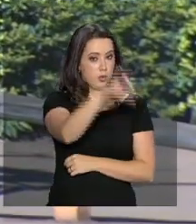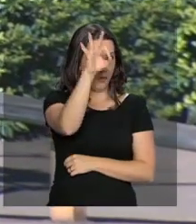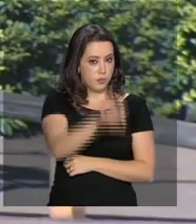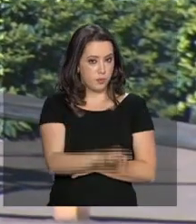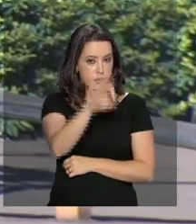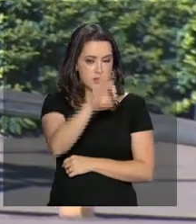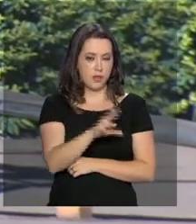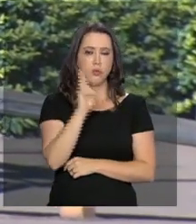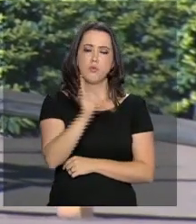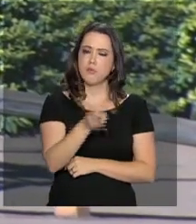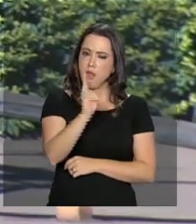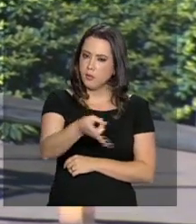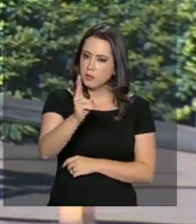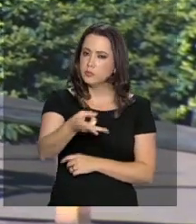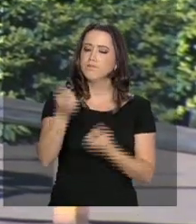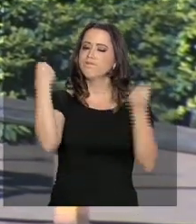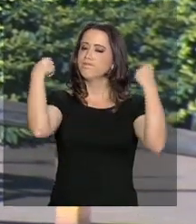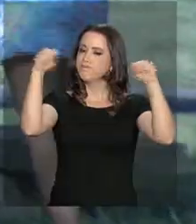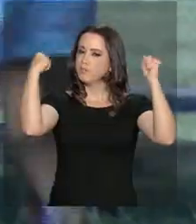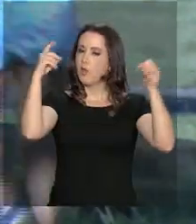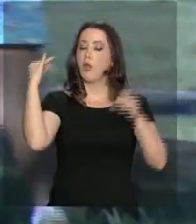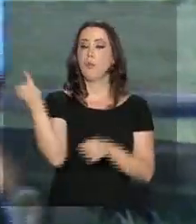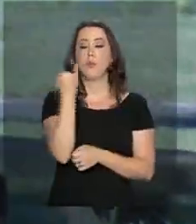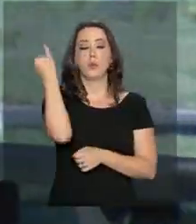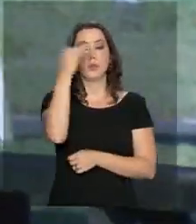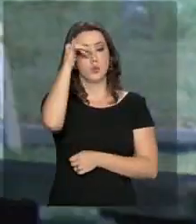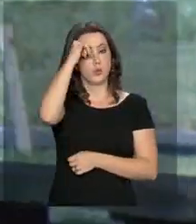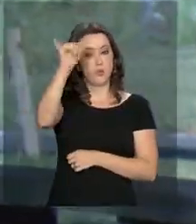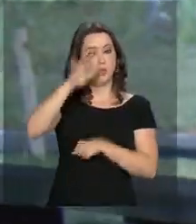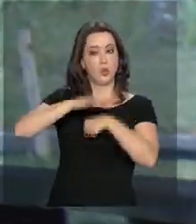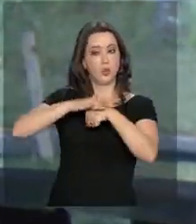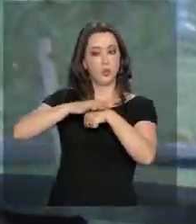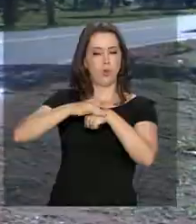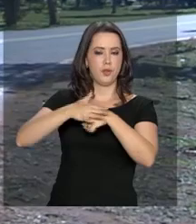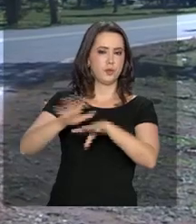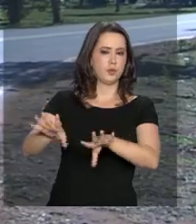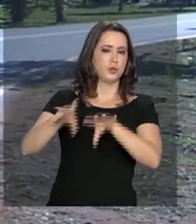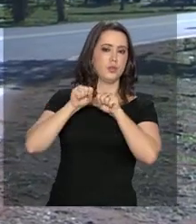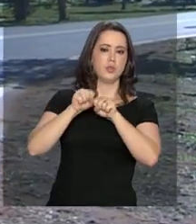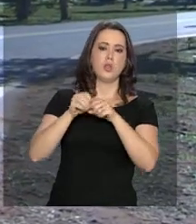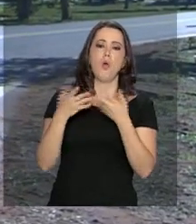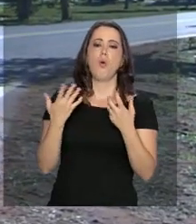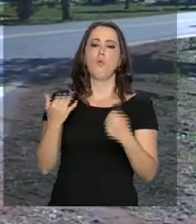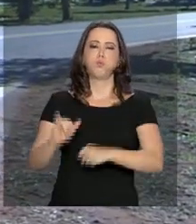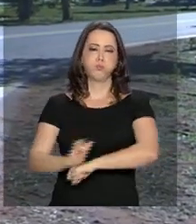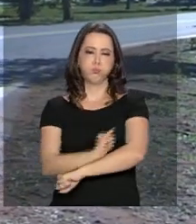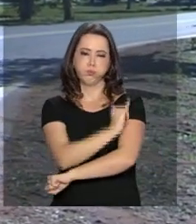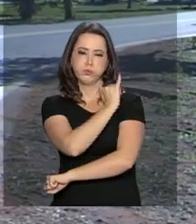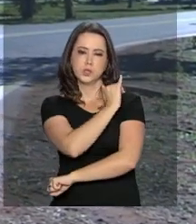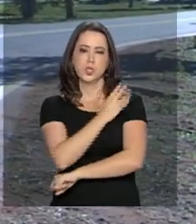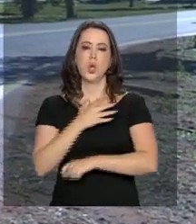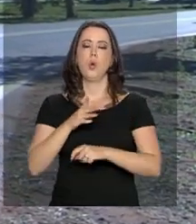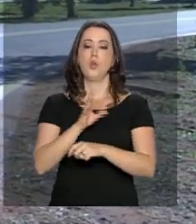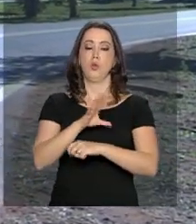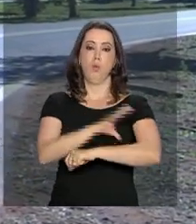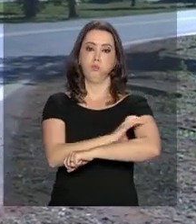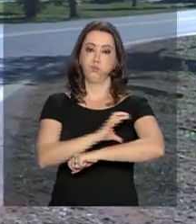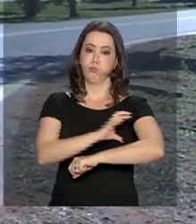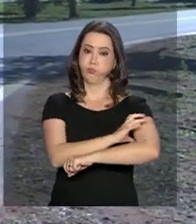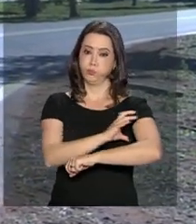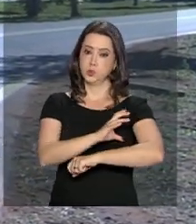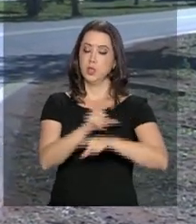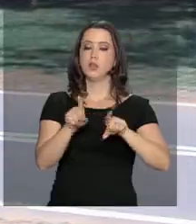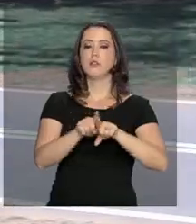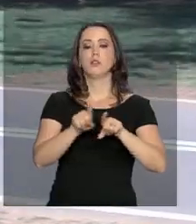física regular é fundamental para prevenir as doenças crônicas não transmissíveis, como obesidade, hipertensão e diabetes,